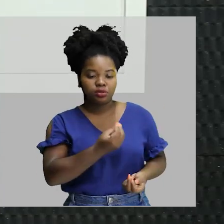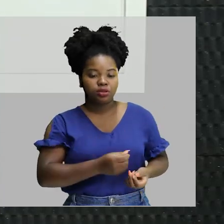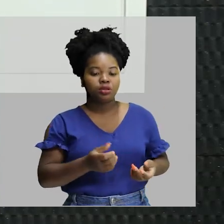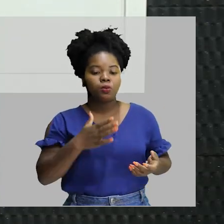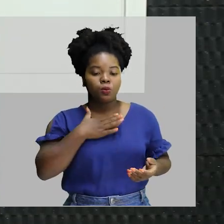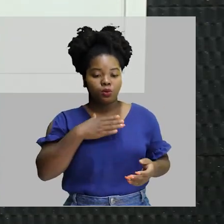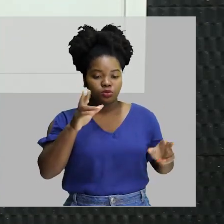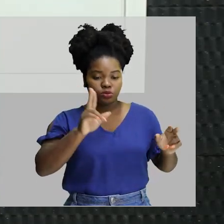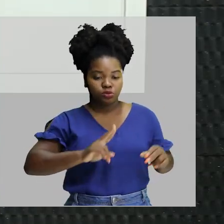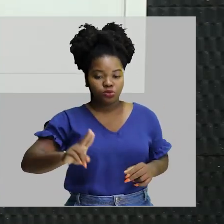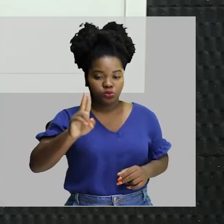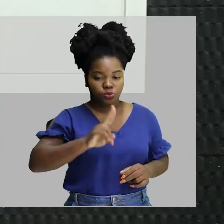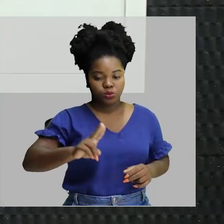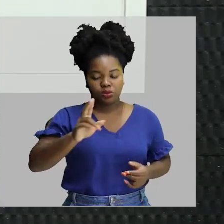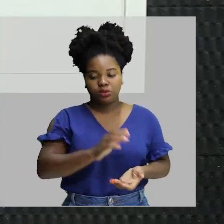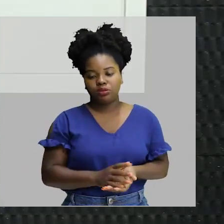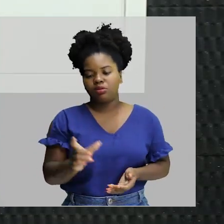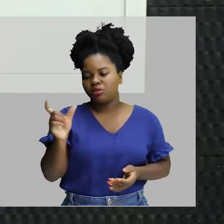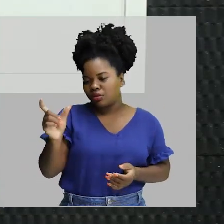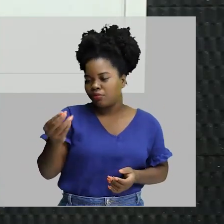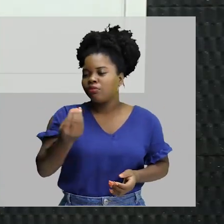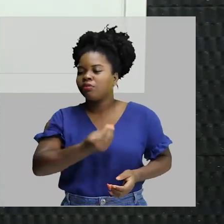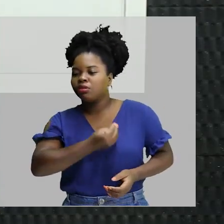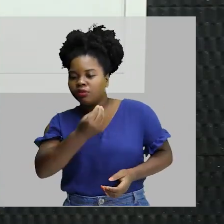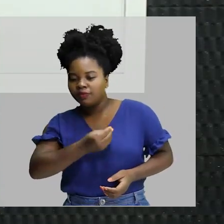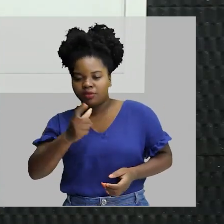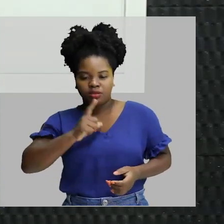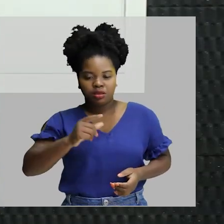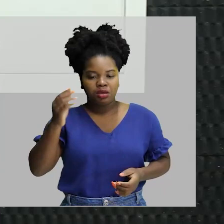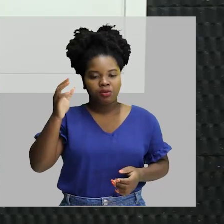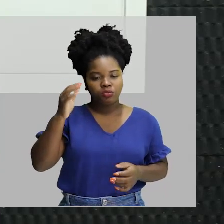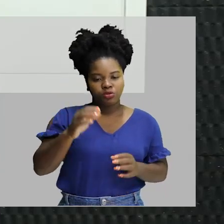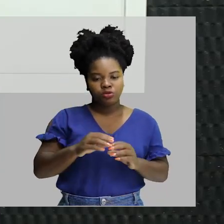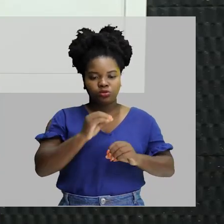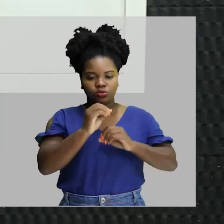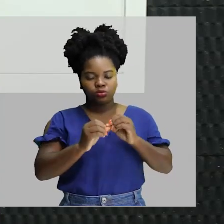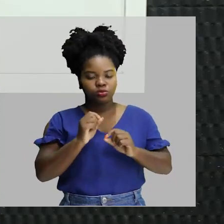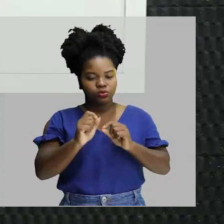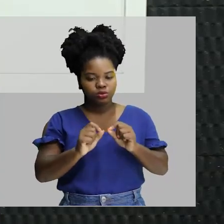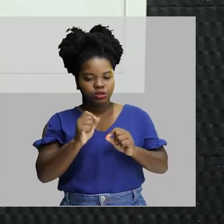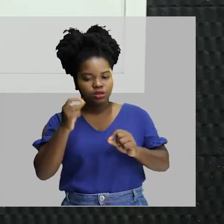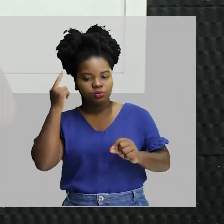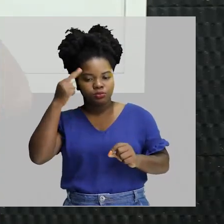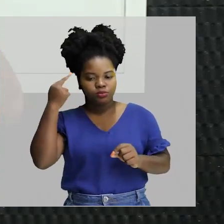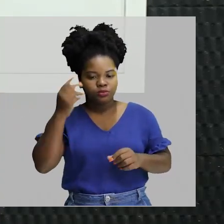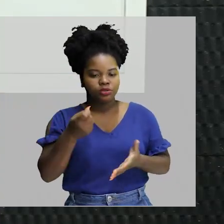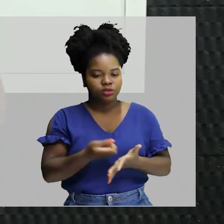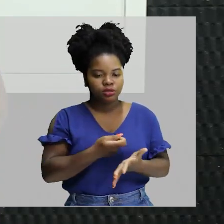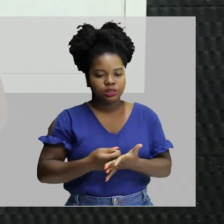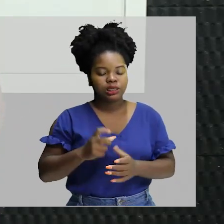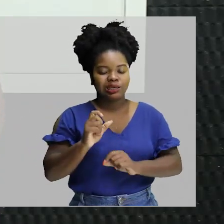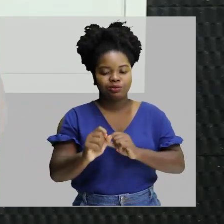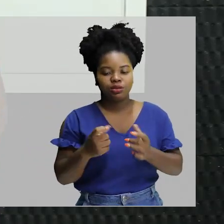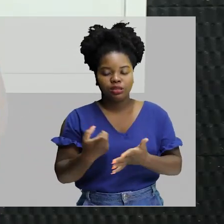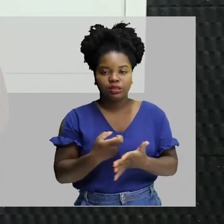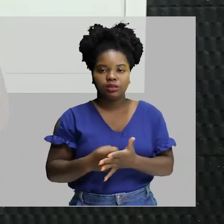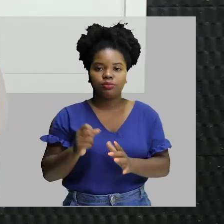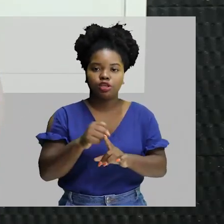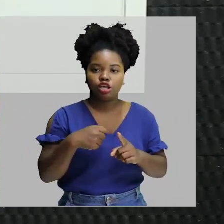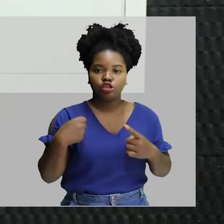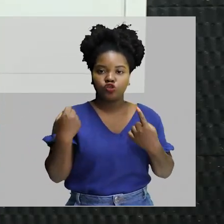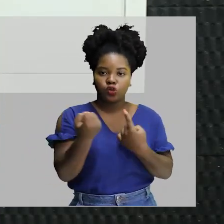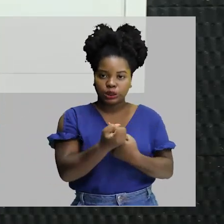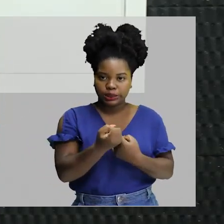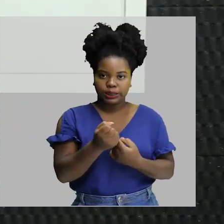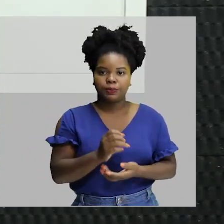usar esse termo, né? Na vida nós temos uma compreensão determinista que seria chamado determinismo social,